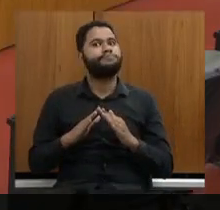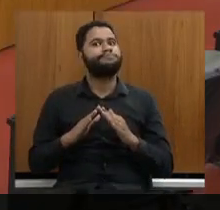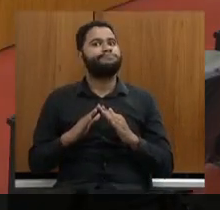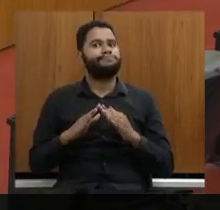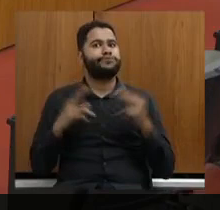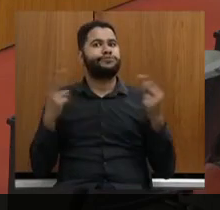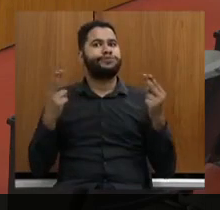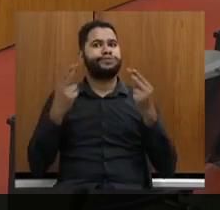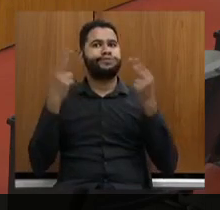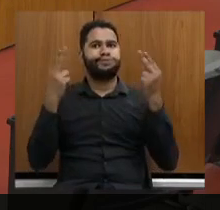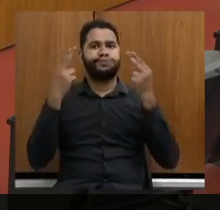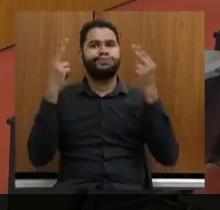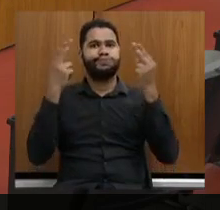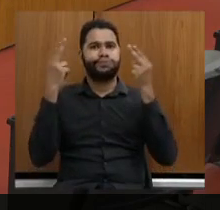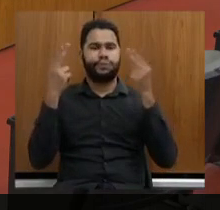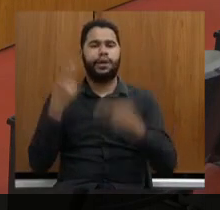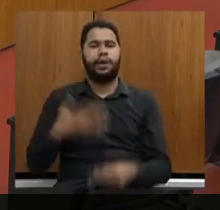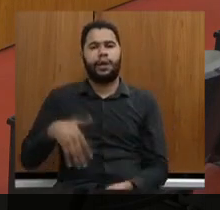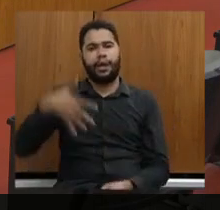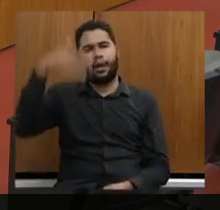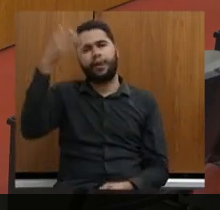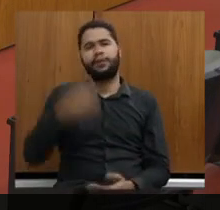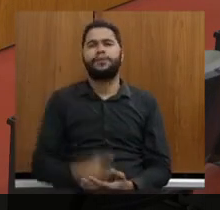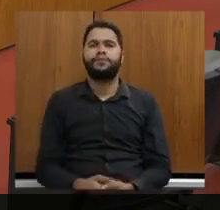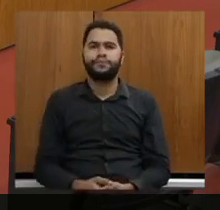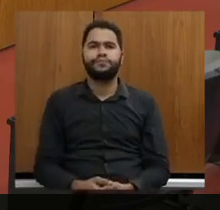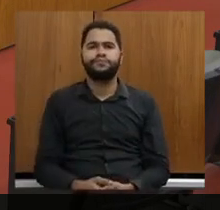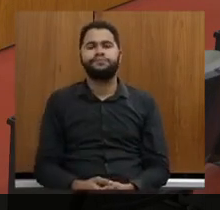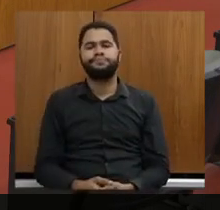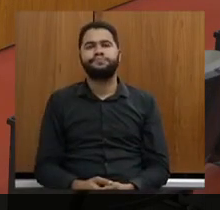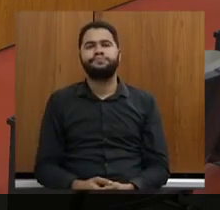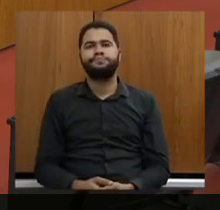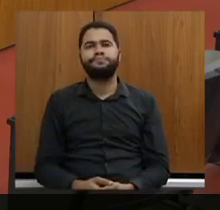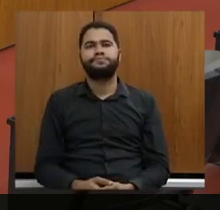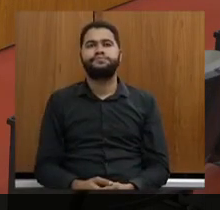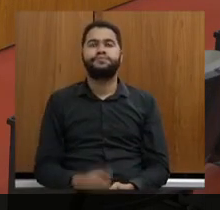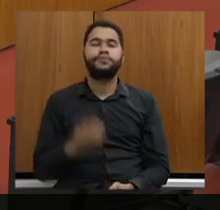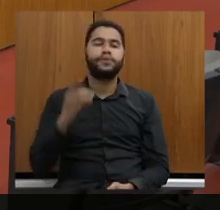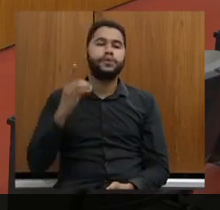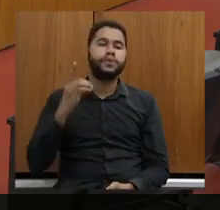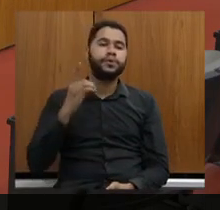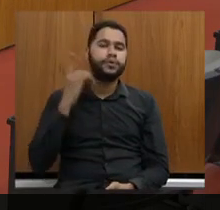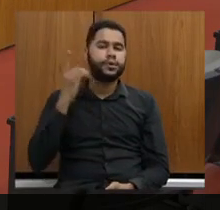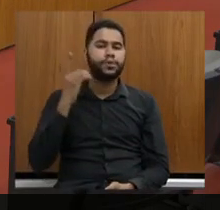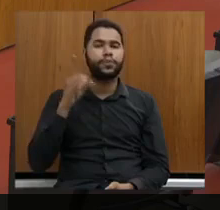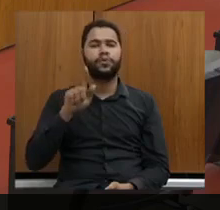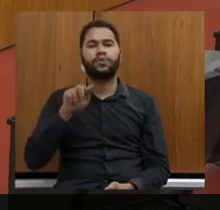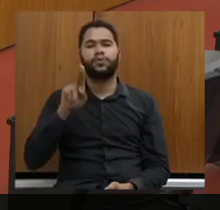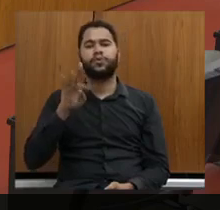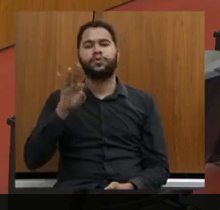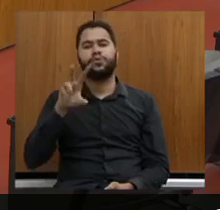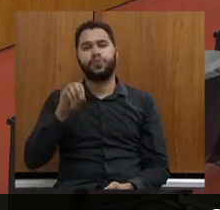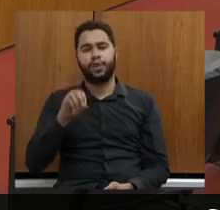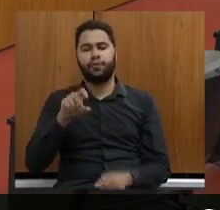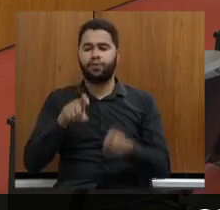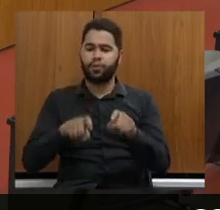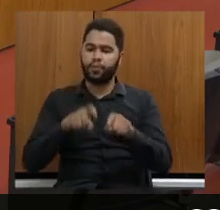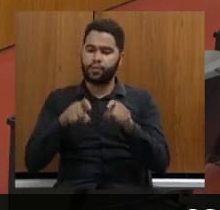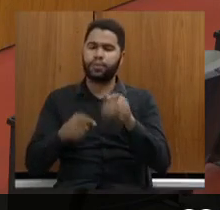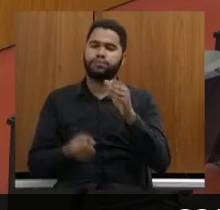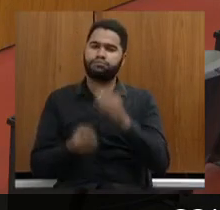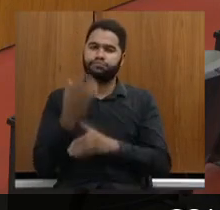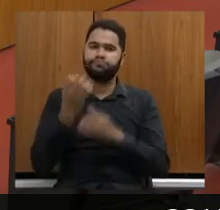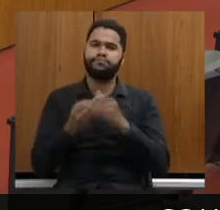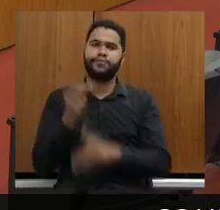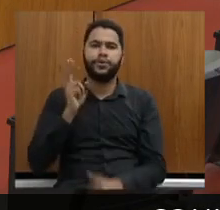dos produtos estariam muito mais caro o seu meu vídeo do deputado Gustavo o nosso produtor rural é o